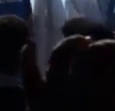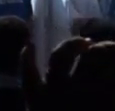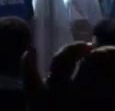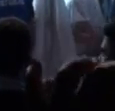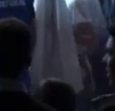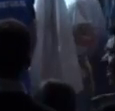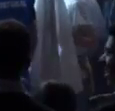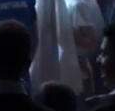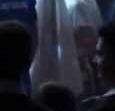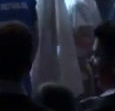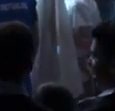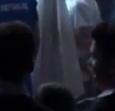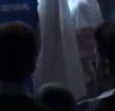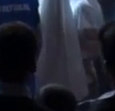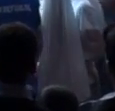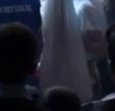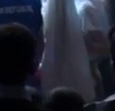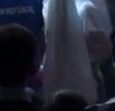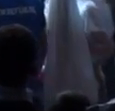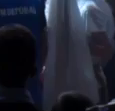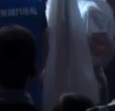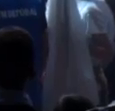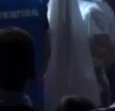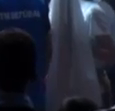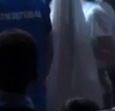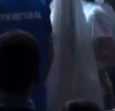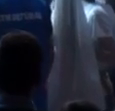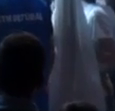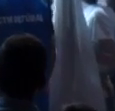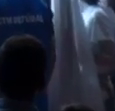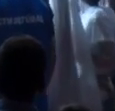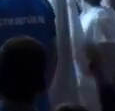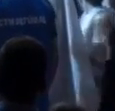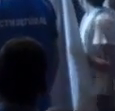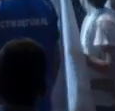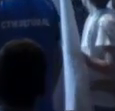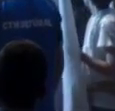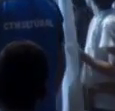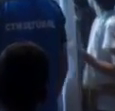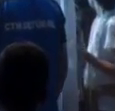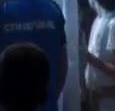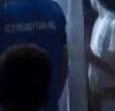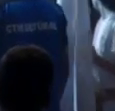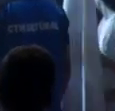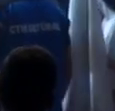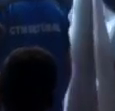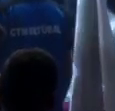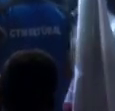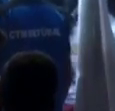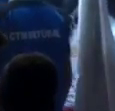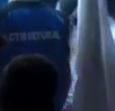Agora as pessoas vão-se todas sentar. Se calhar pedia-vos também para vos sentar. Conseguem-se sentar?